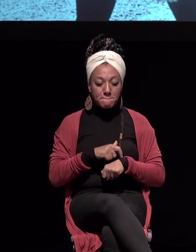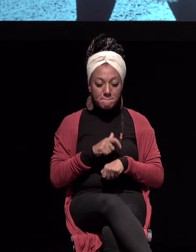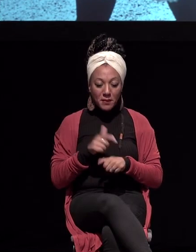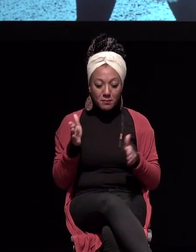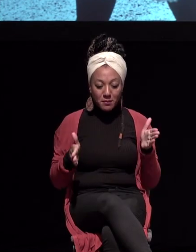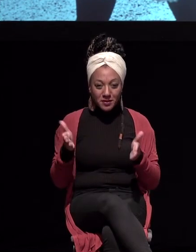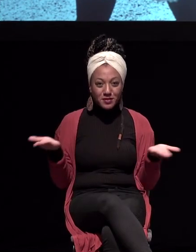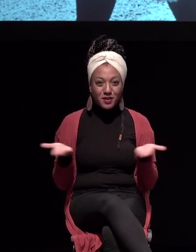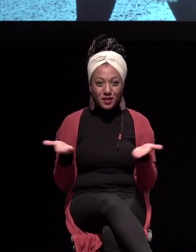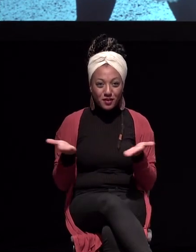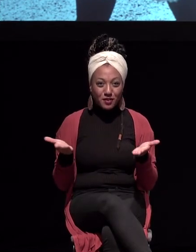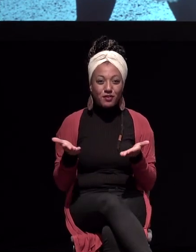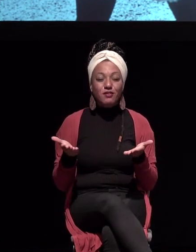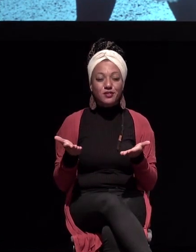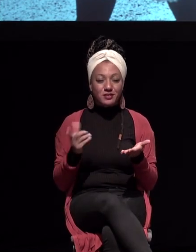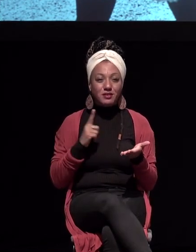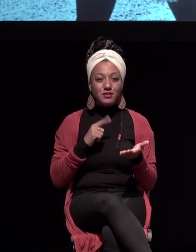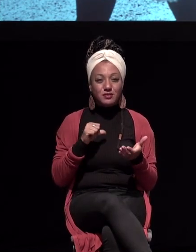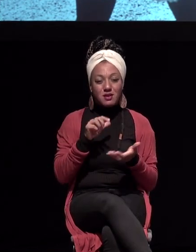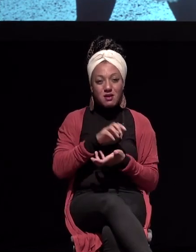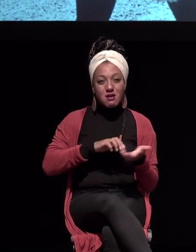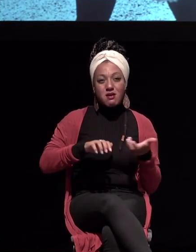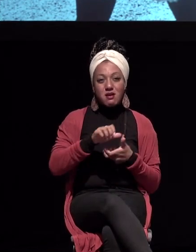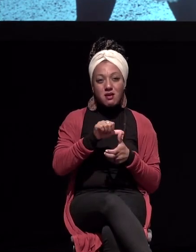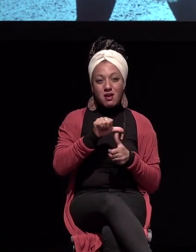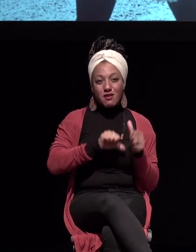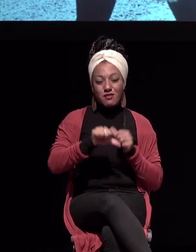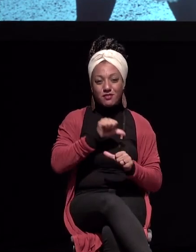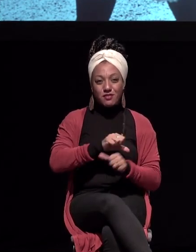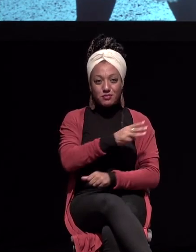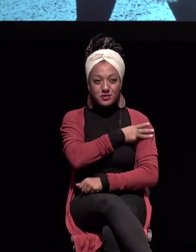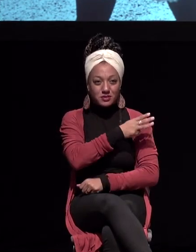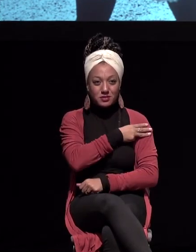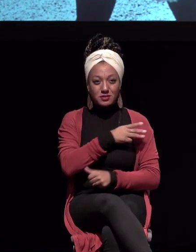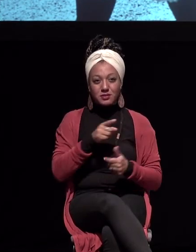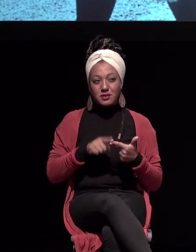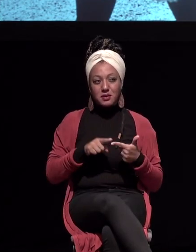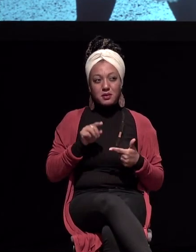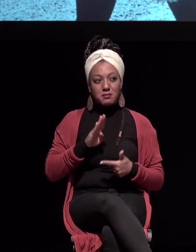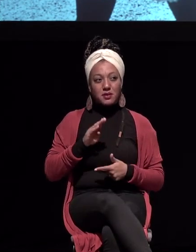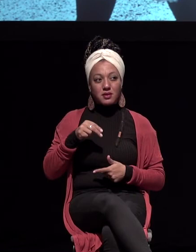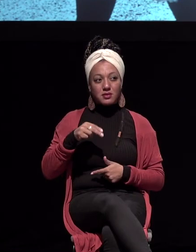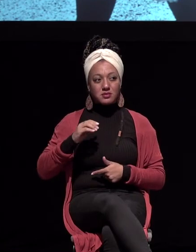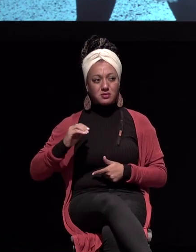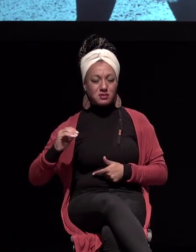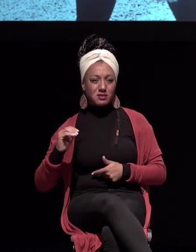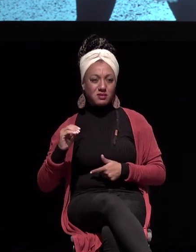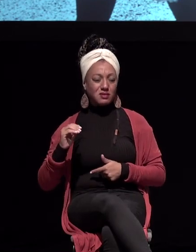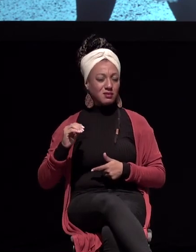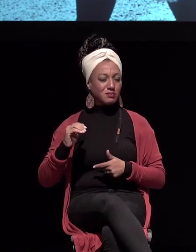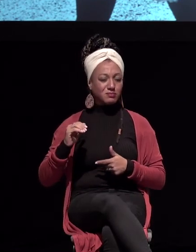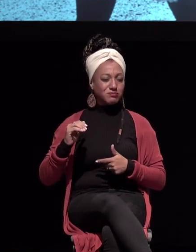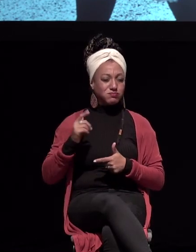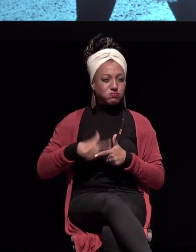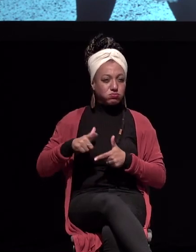foi aprovada a reforma do ensino médio, tem aí a BNCC, entre outros programas que reduzem os conteúdos de